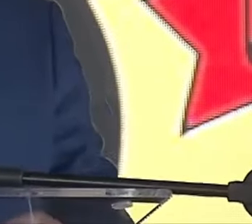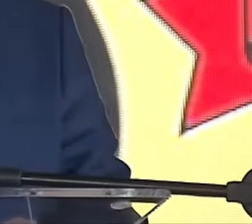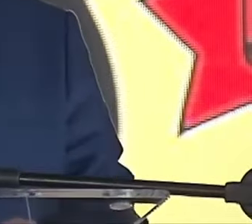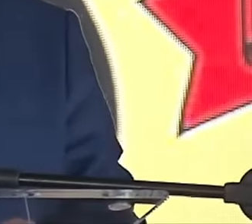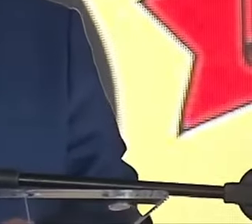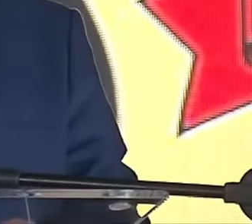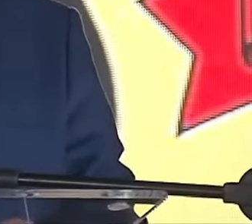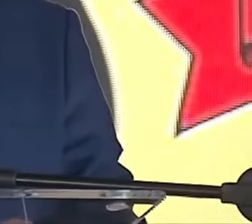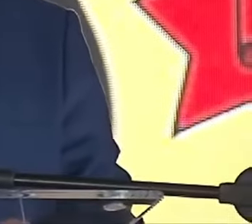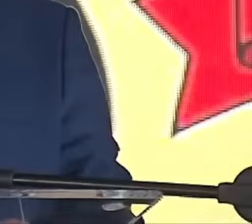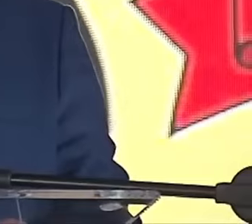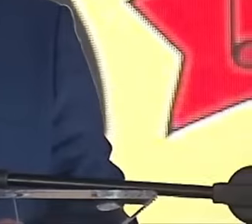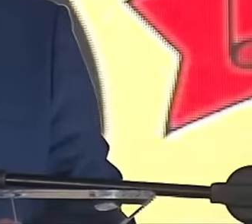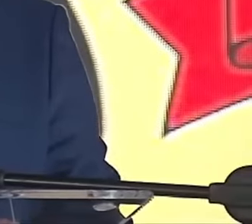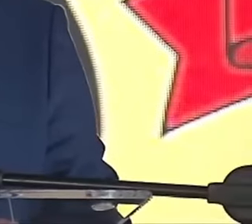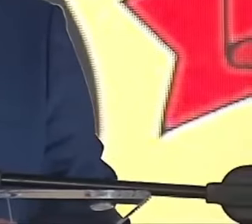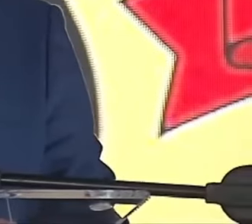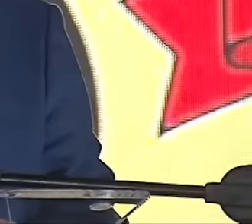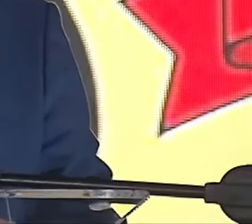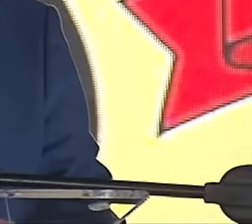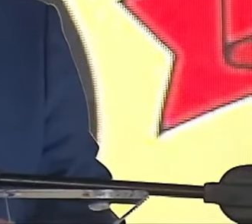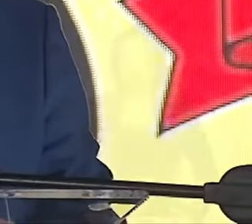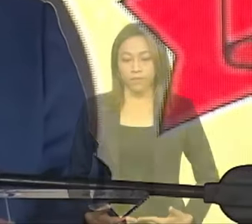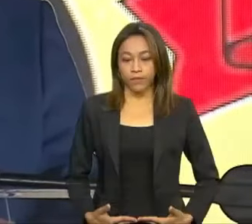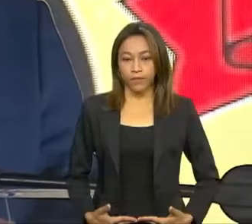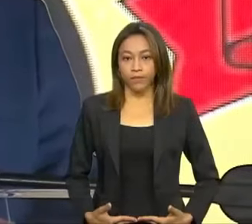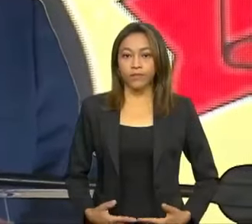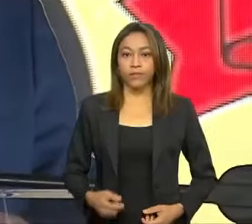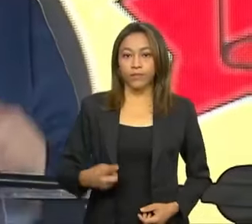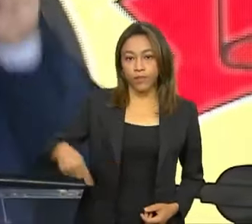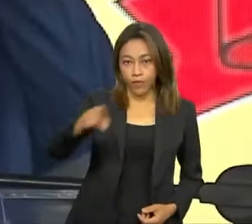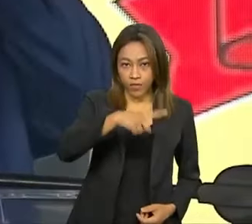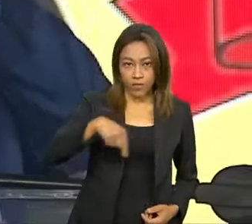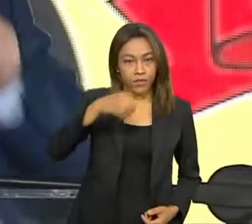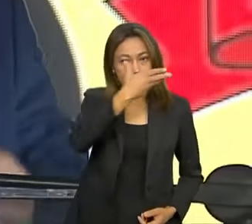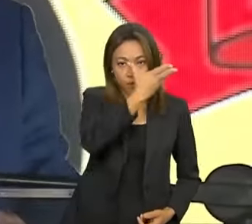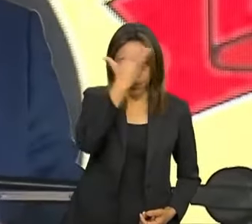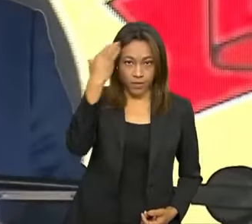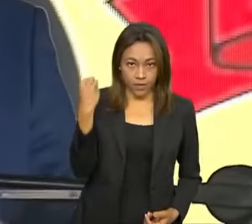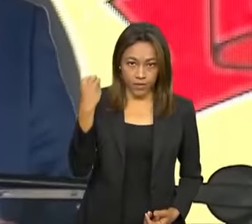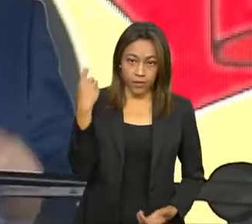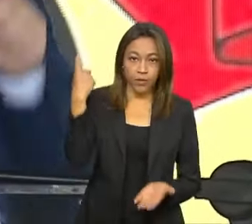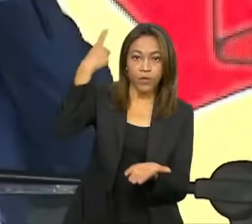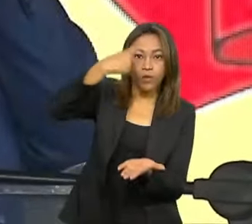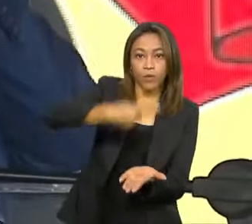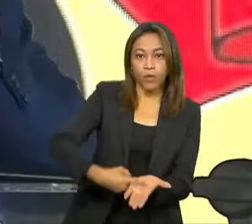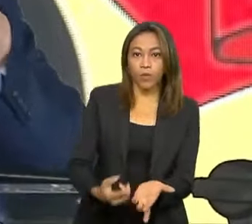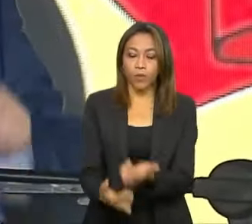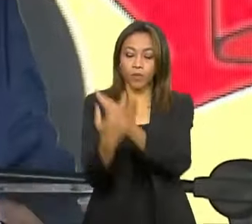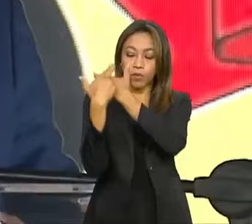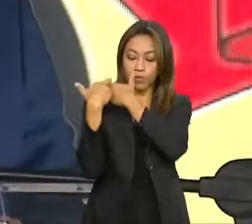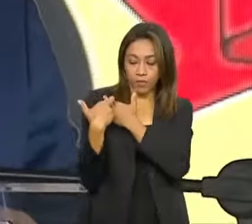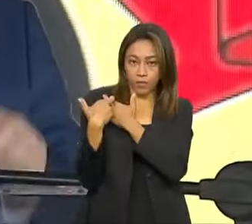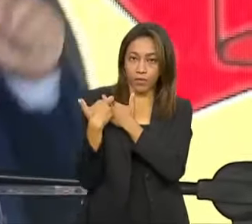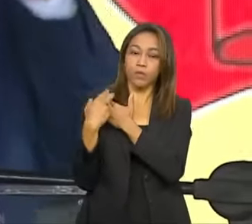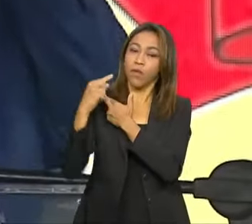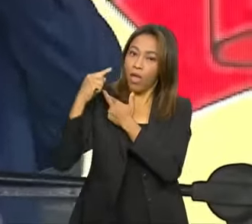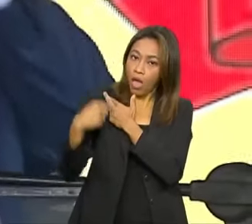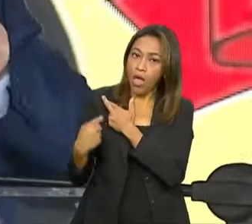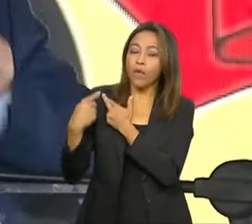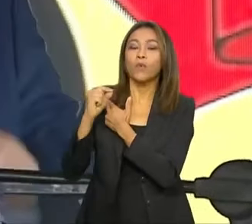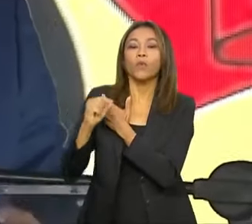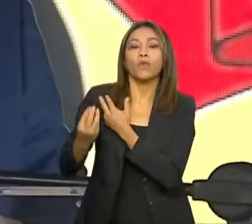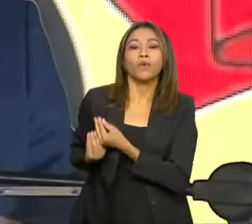sentinelas da democracia e da Constituição. Mas não esqueçam que essa tarefa foi outorgada e deve